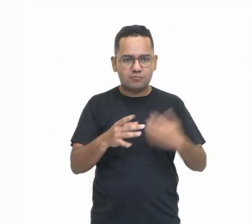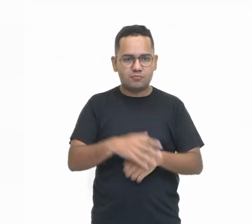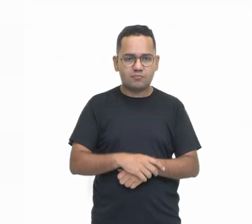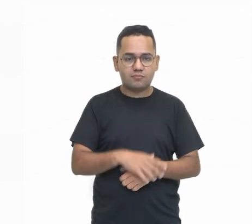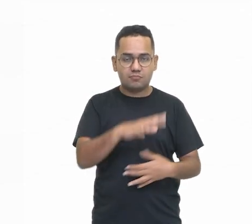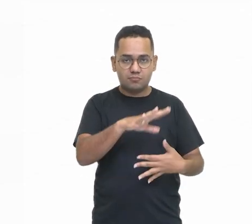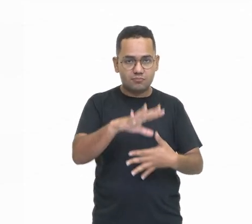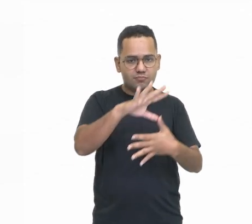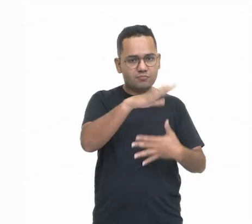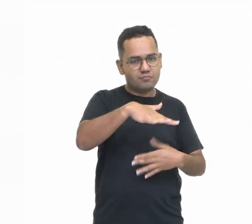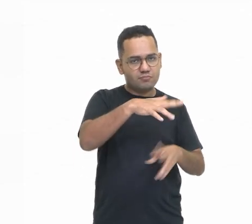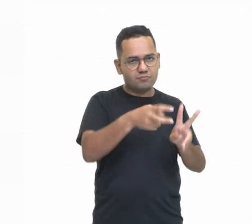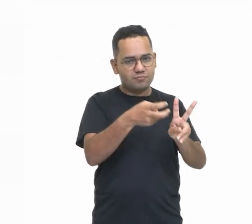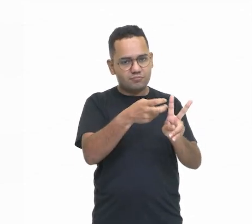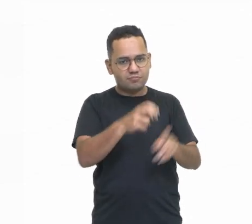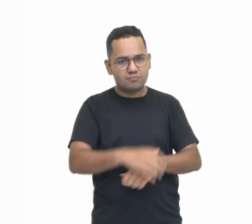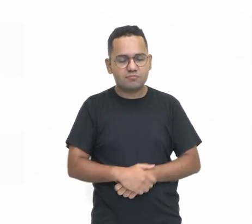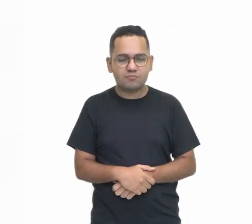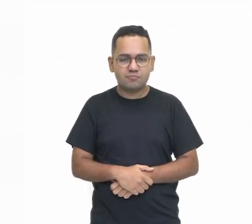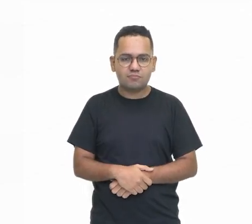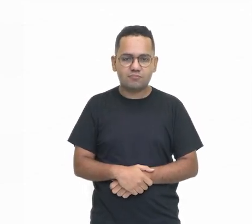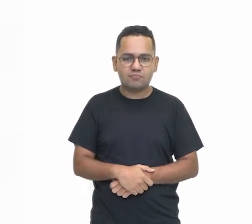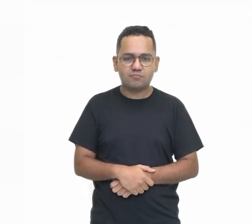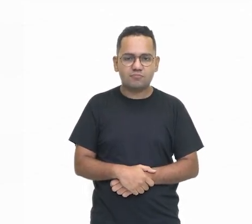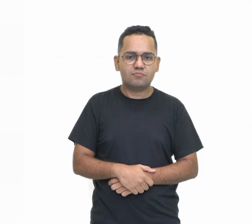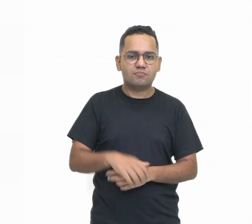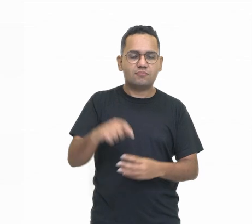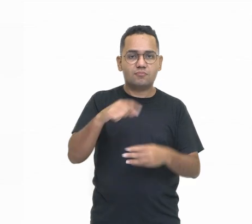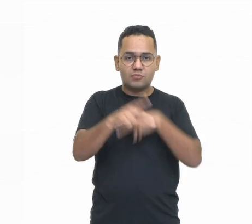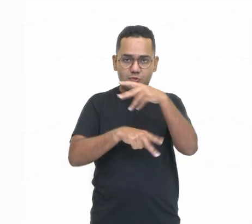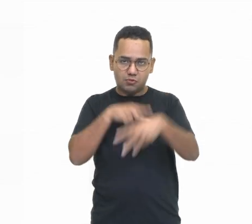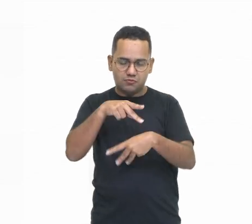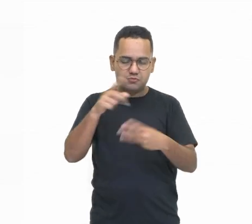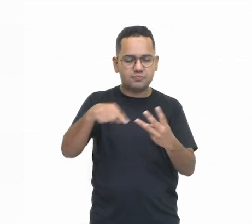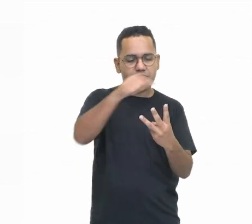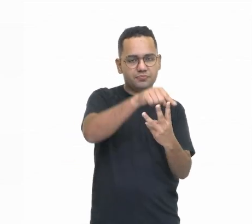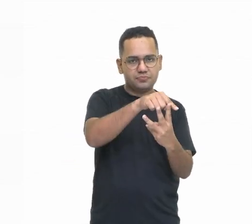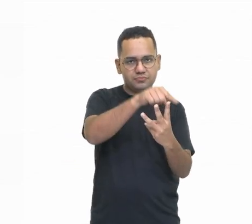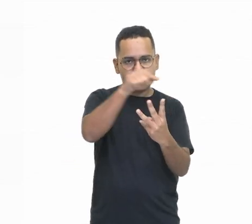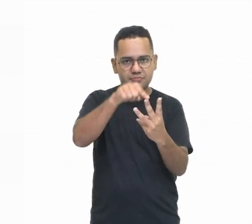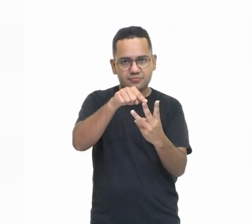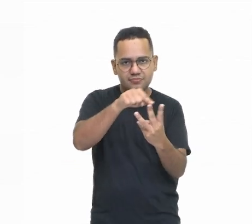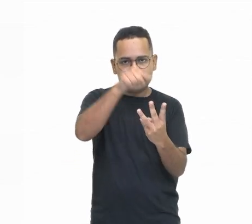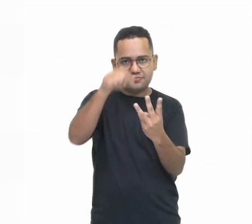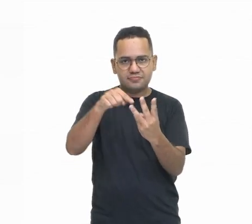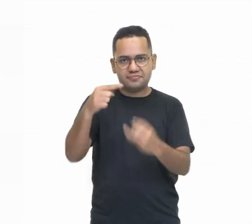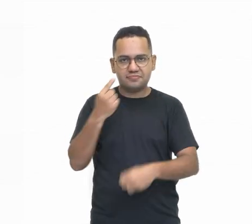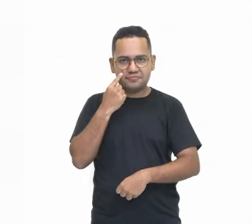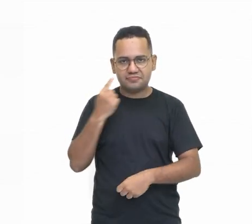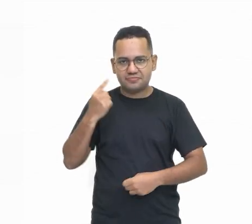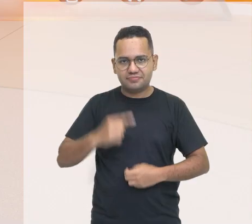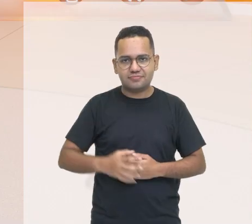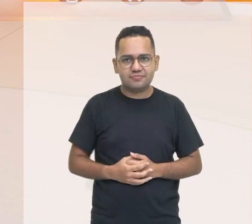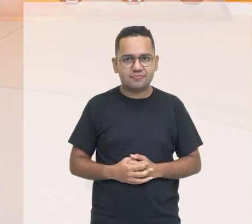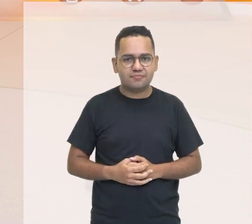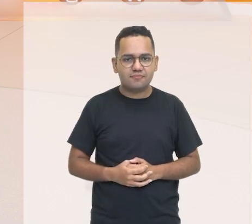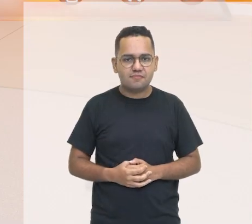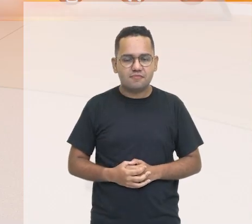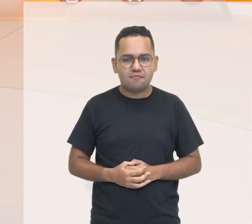Detalhamento: América indígena, os astecas, os maias e os